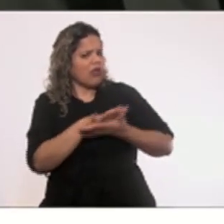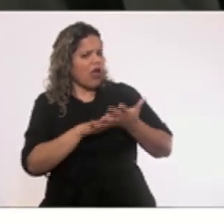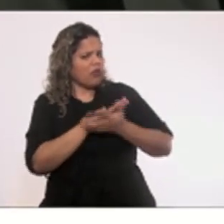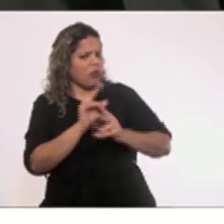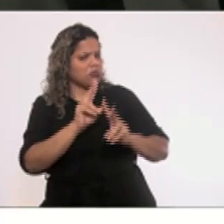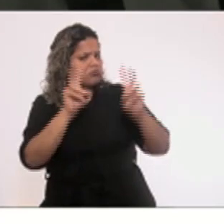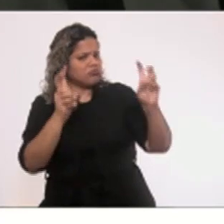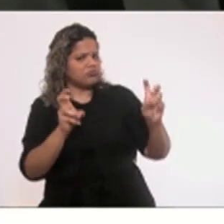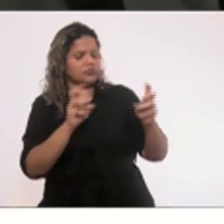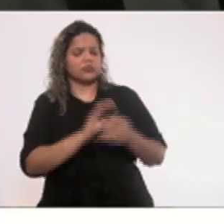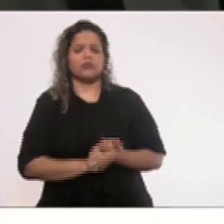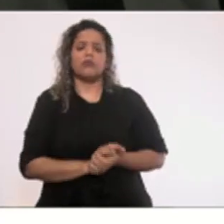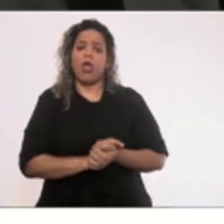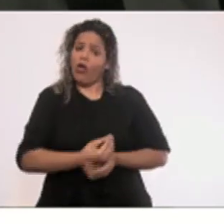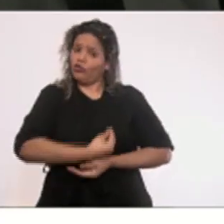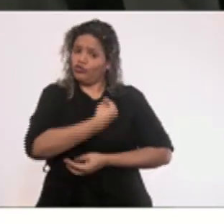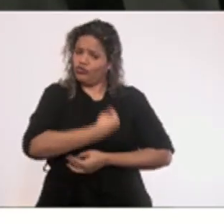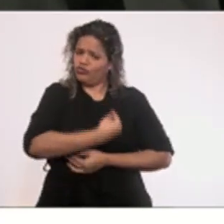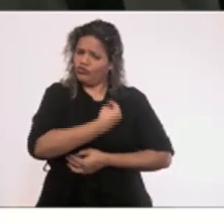tema.